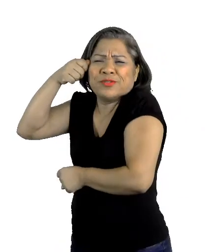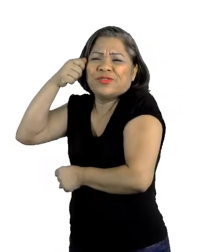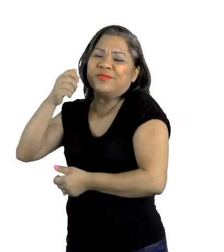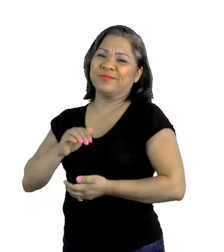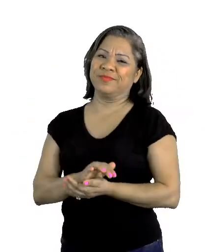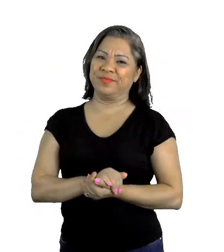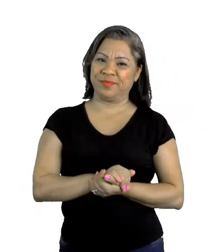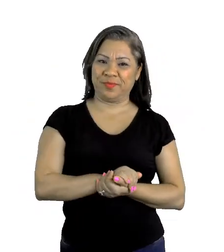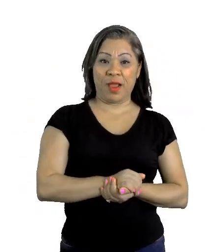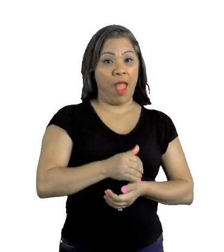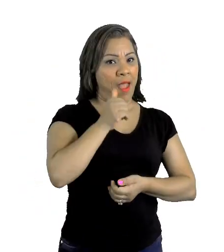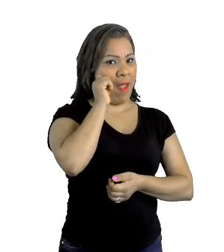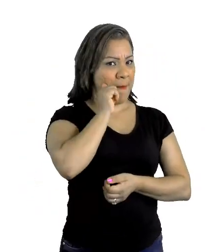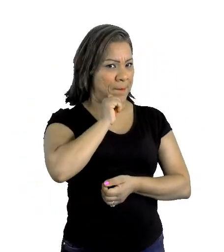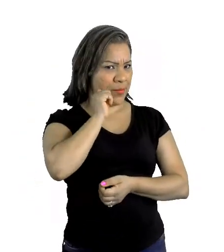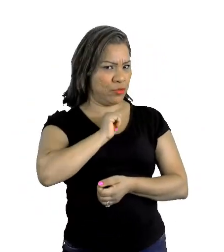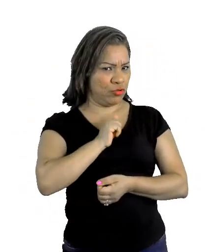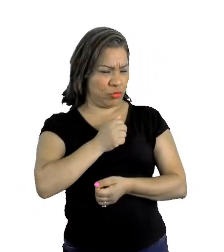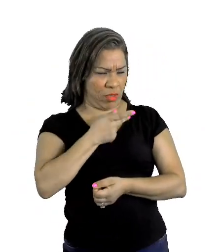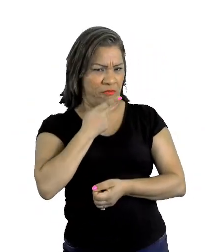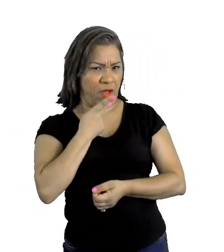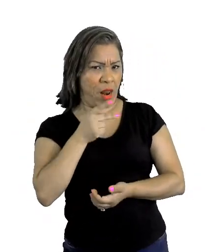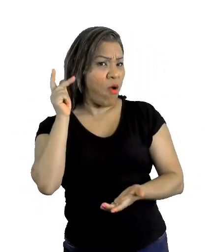menina lhe disse a verdade?